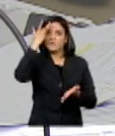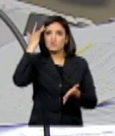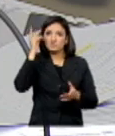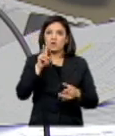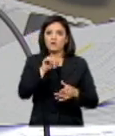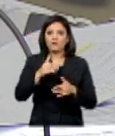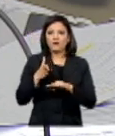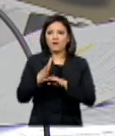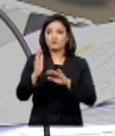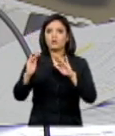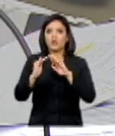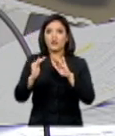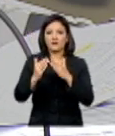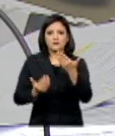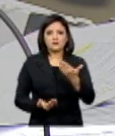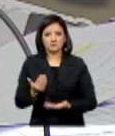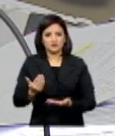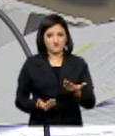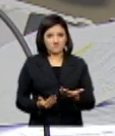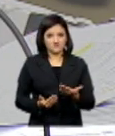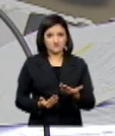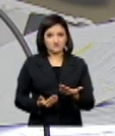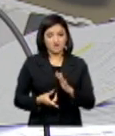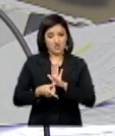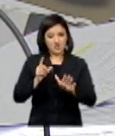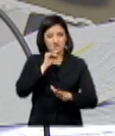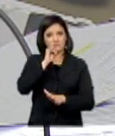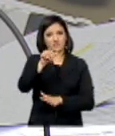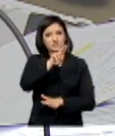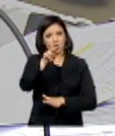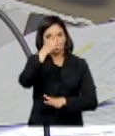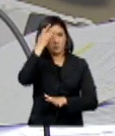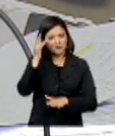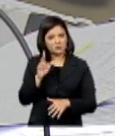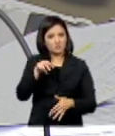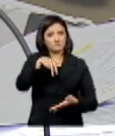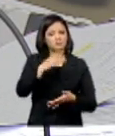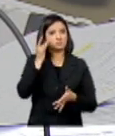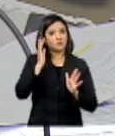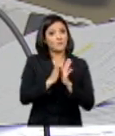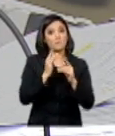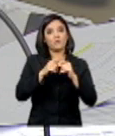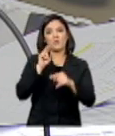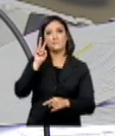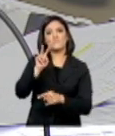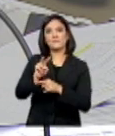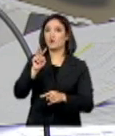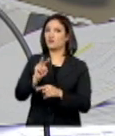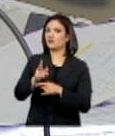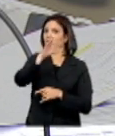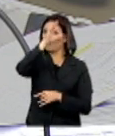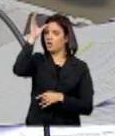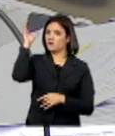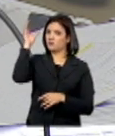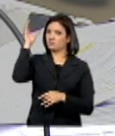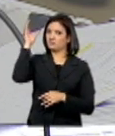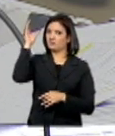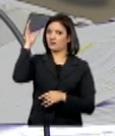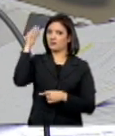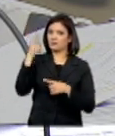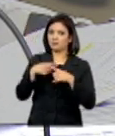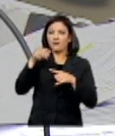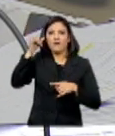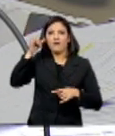ou seja avançou em relação a essa proteção ao consumidor mas não no núcleo da prestação de serviço